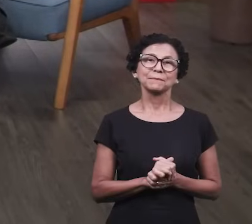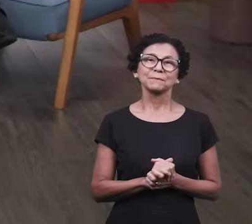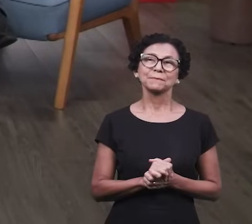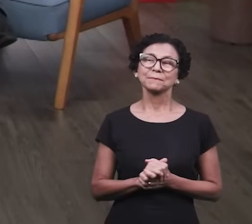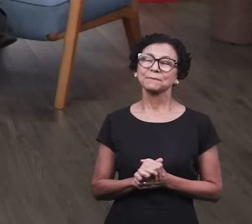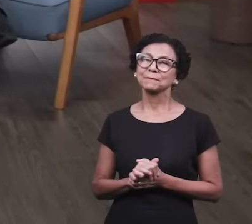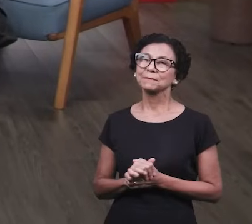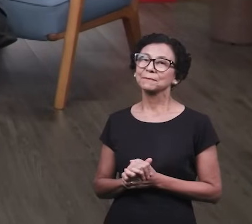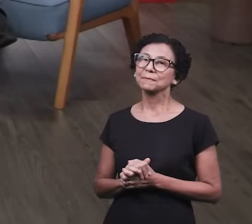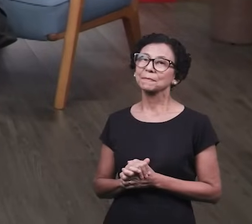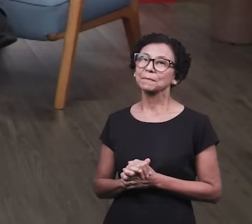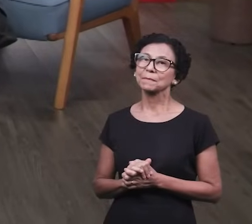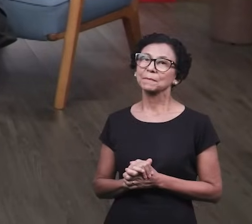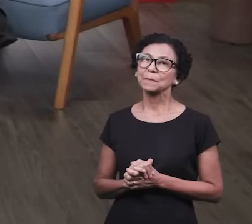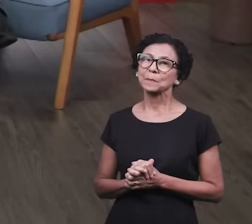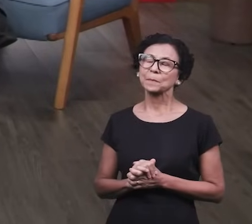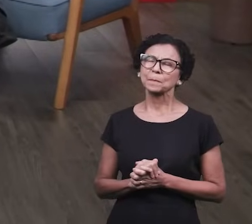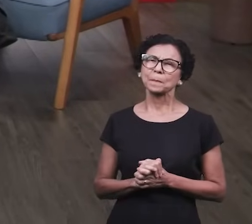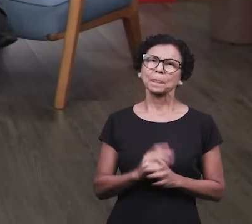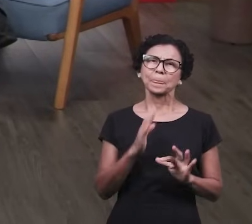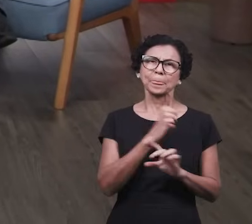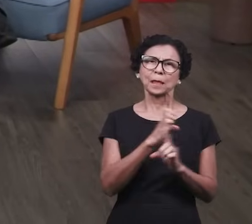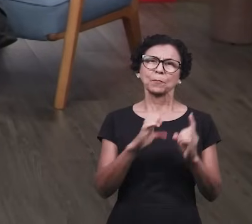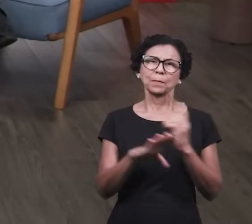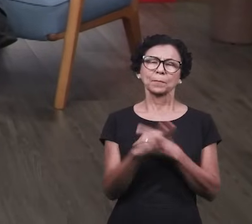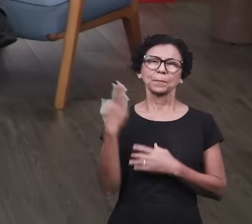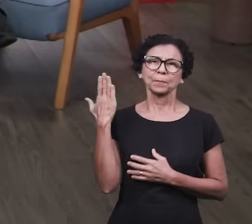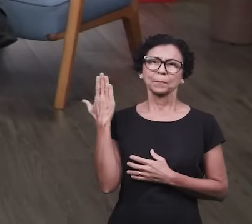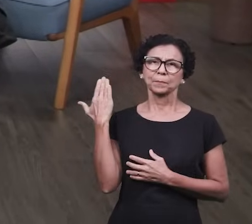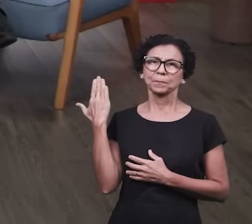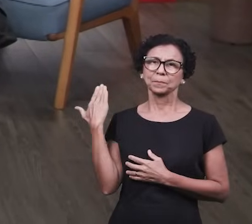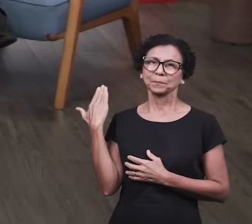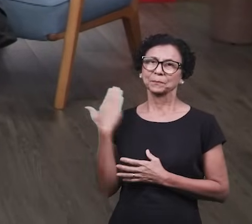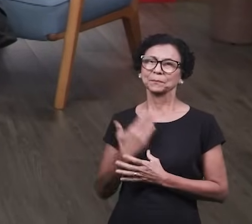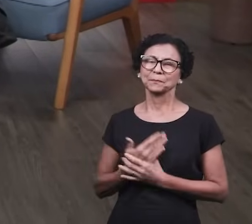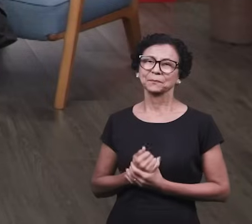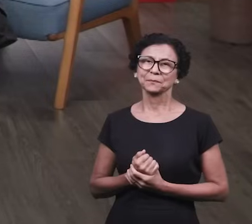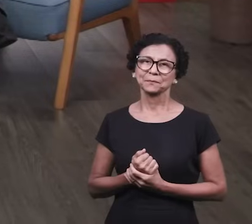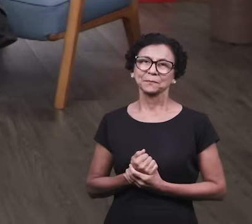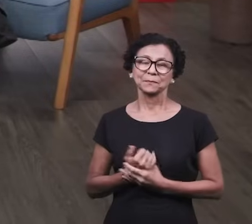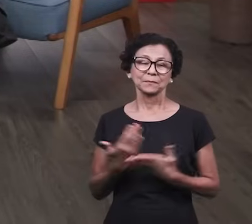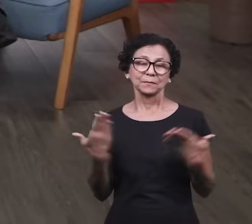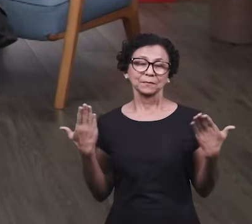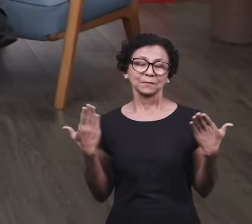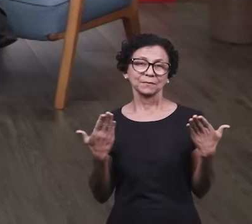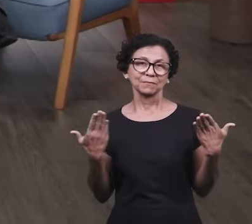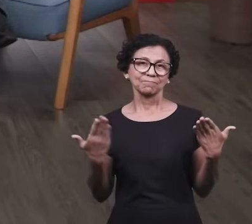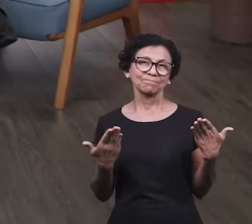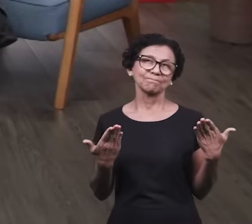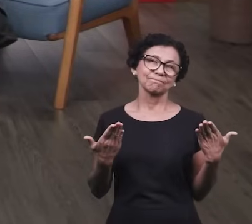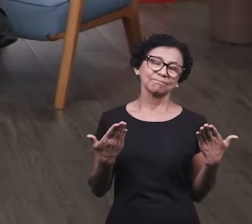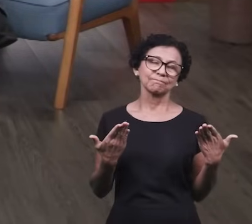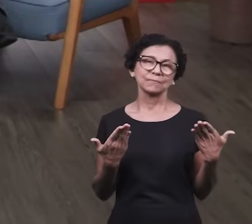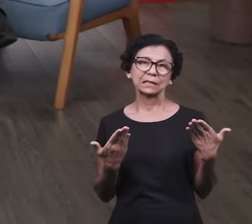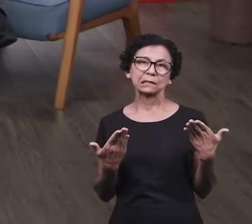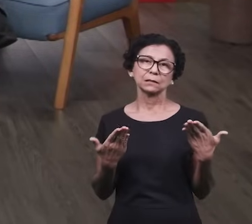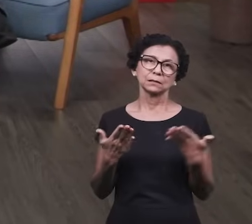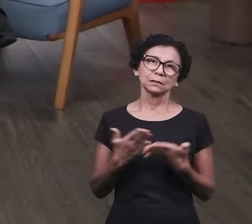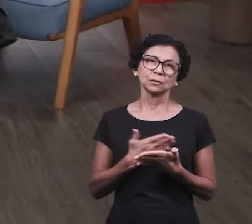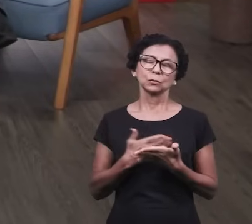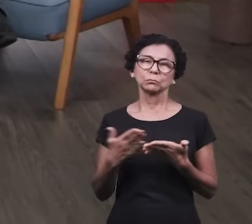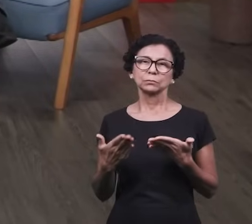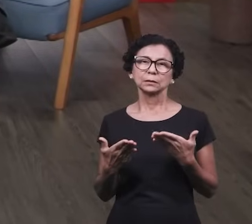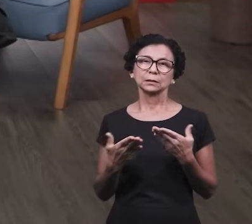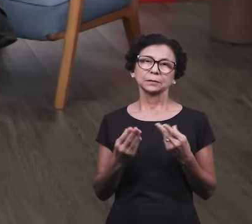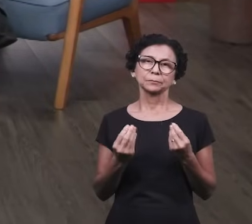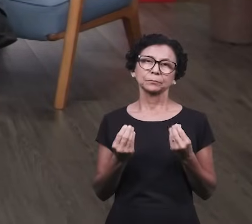Dominical, da escola passada, né, Escola Bíblica passada, e a gente vai tratar aqui